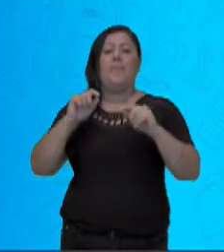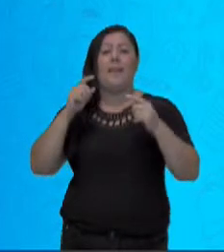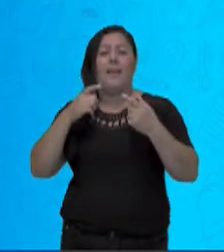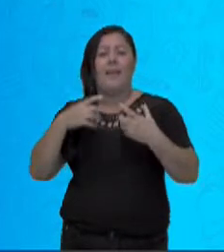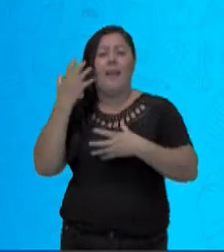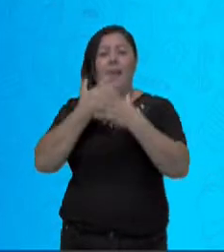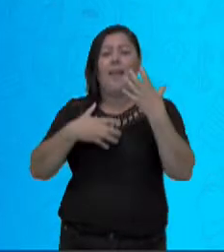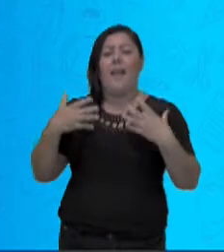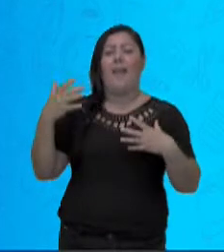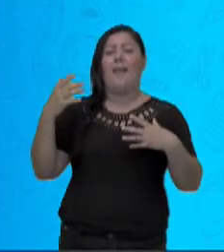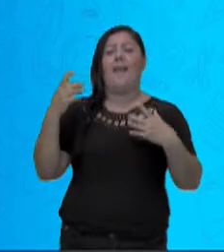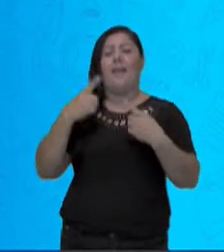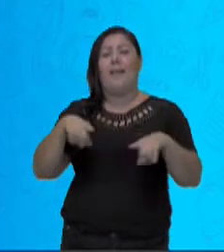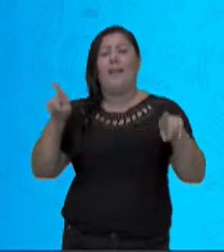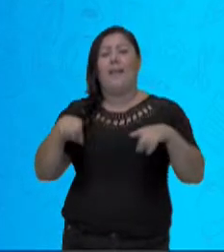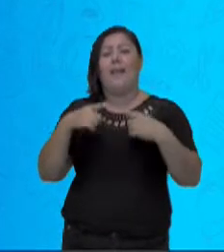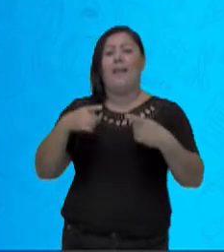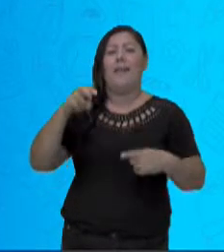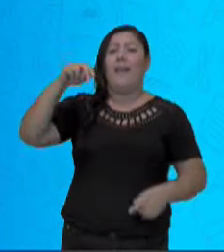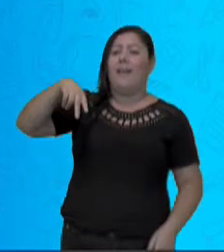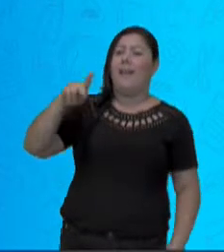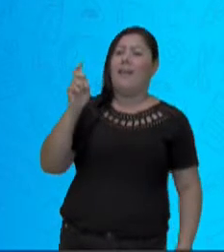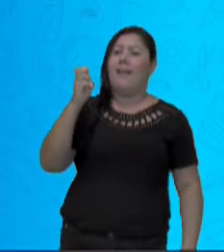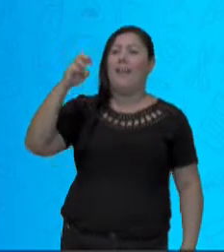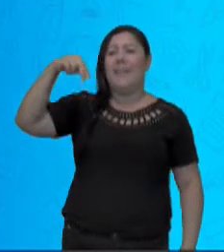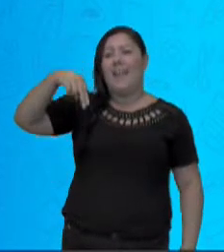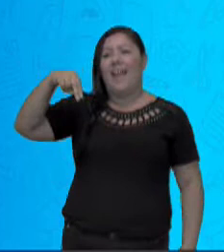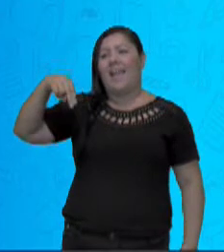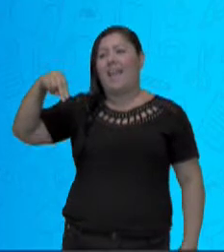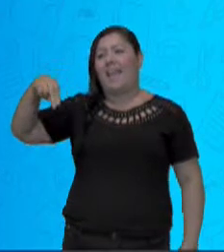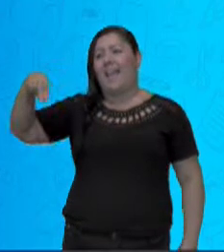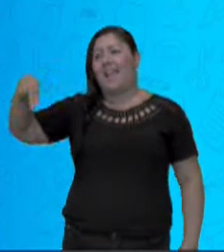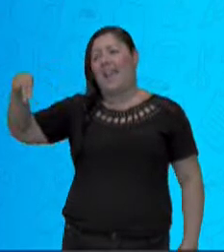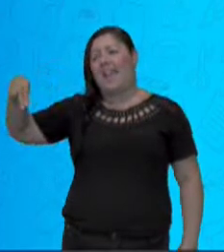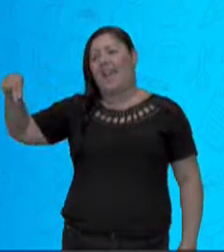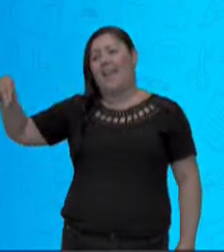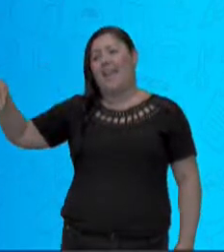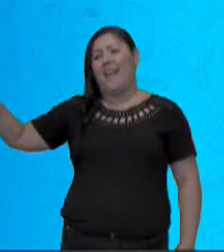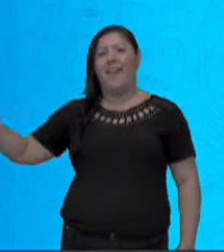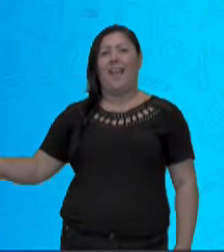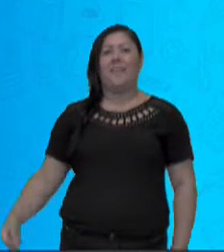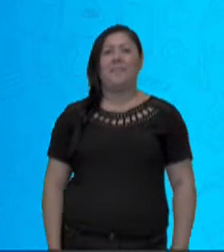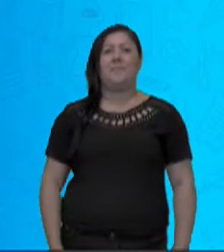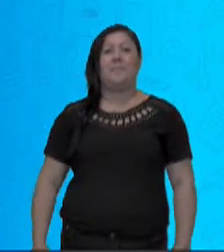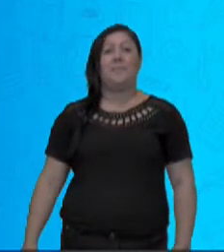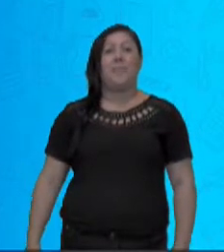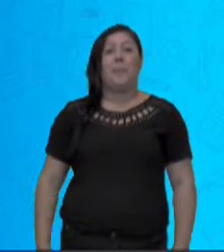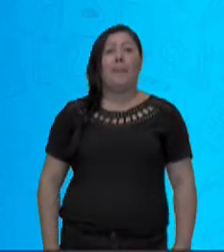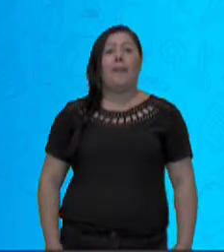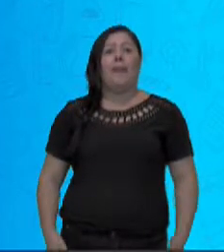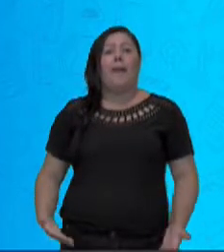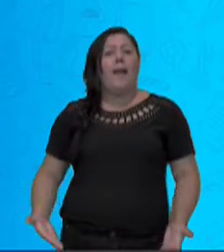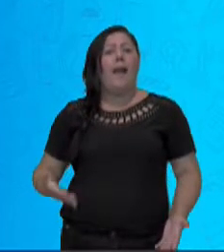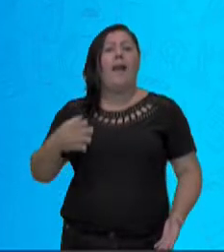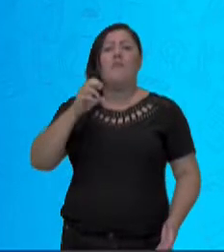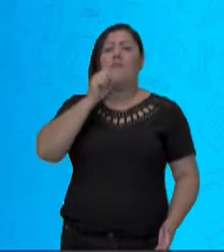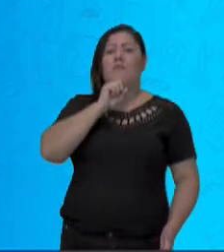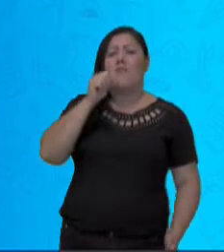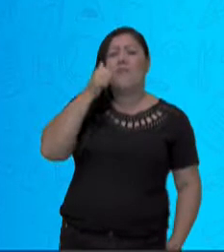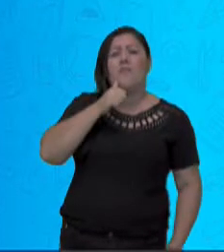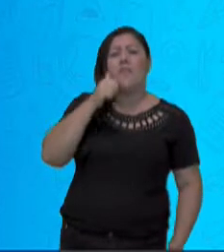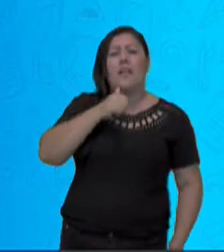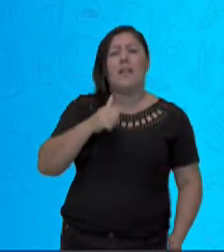melodia. Inhém, inhém, inhém, inhém, inhém. De modo que a velhinha,